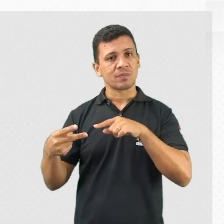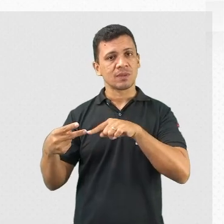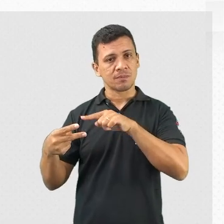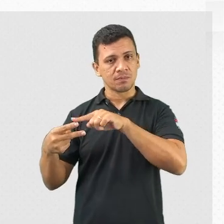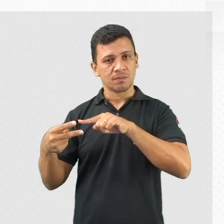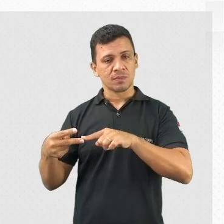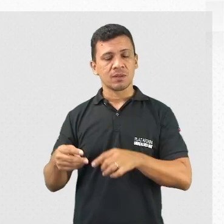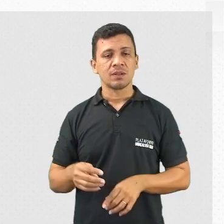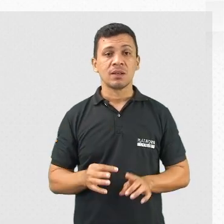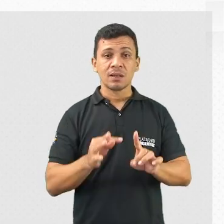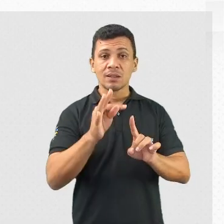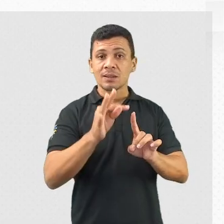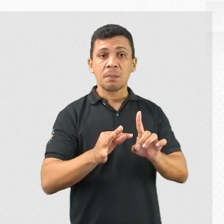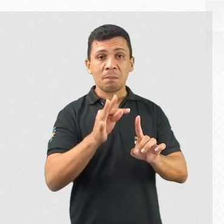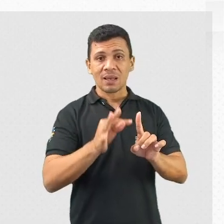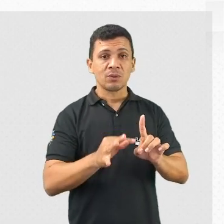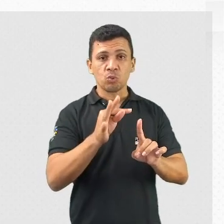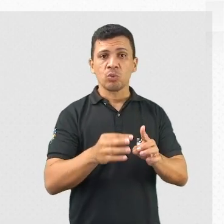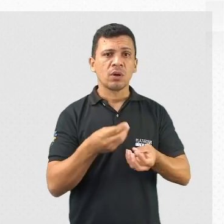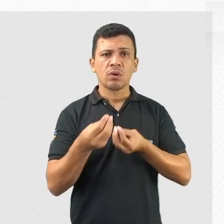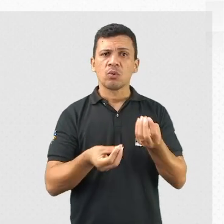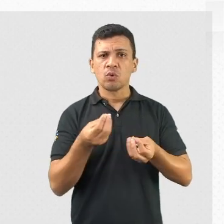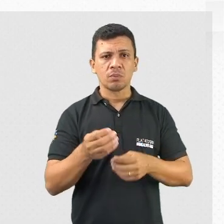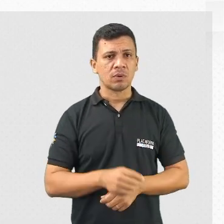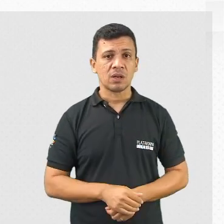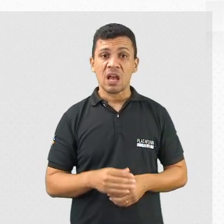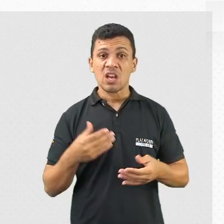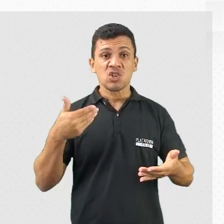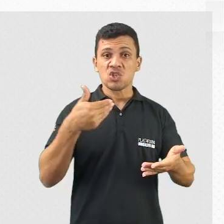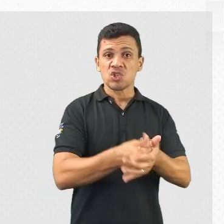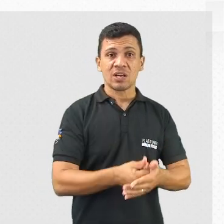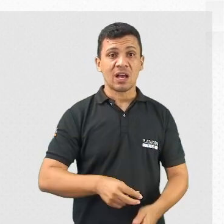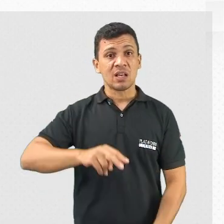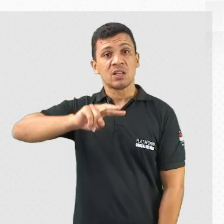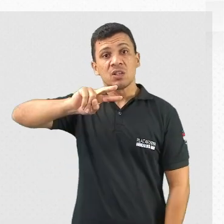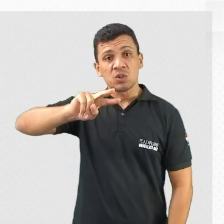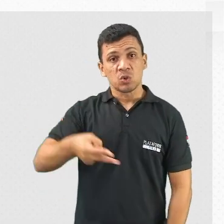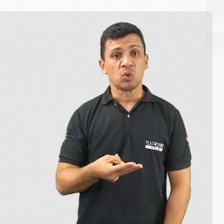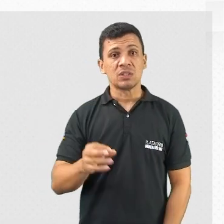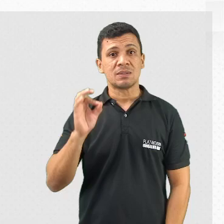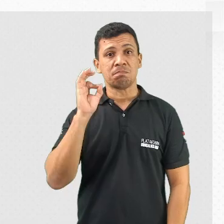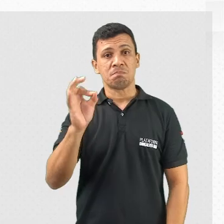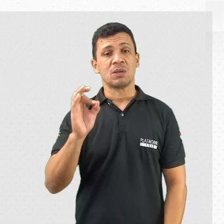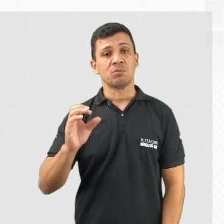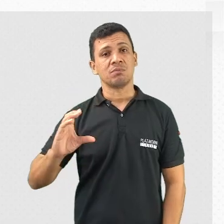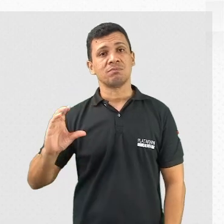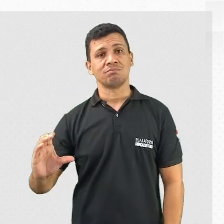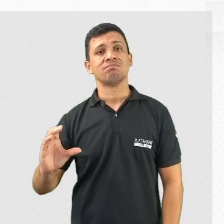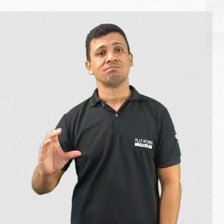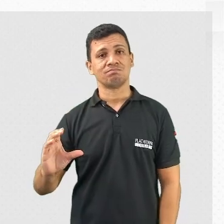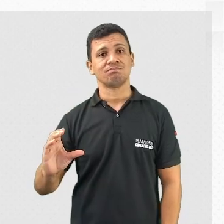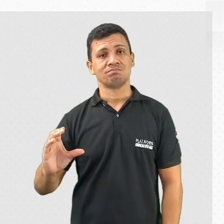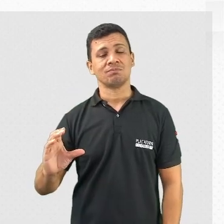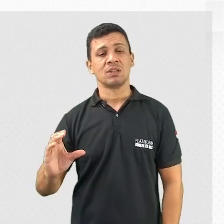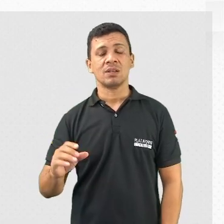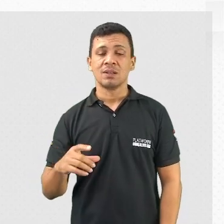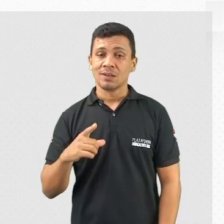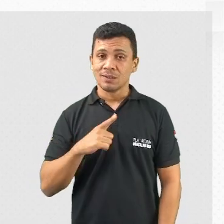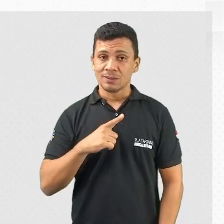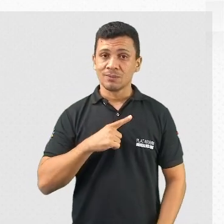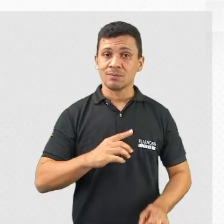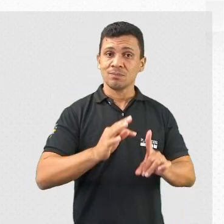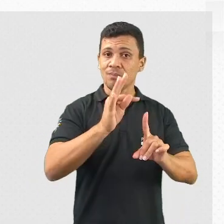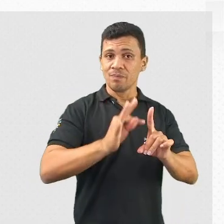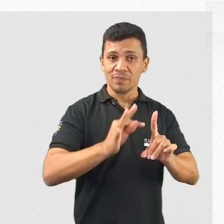As temperaturas do manto, gente, elas podem chegar até 2.000 graus centígrados. E é justamente devido ao aumento de